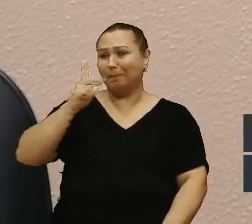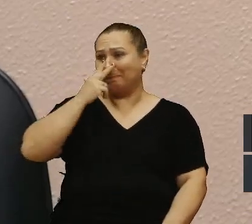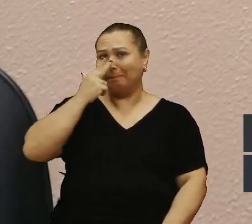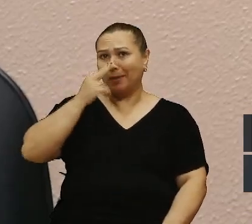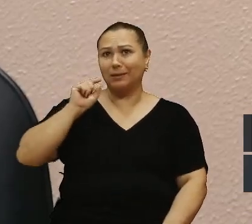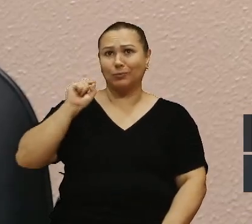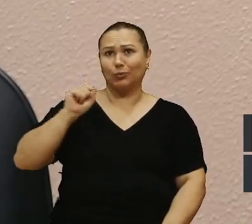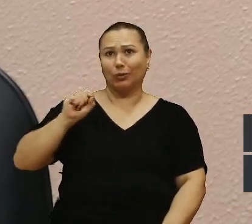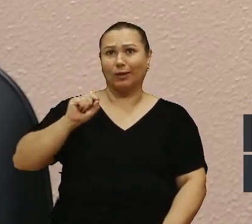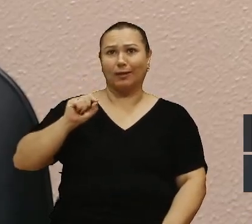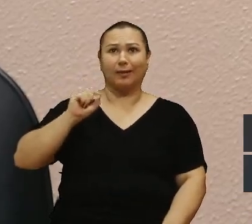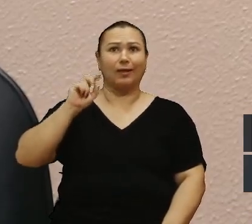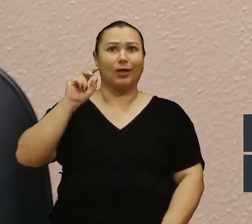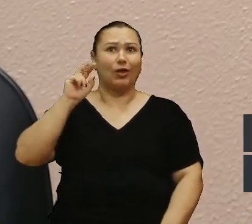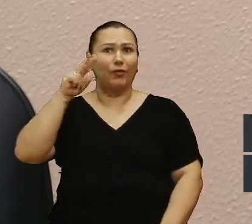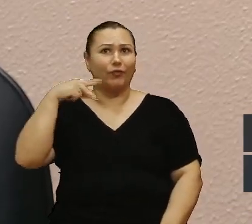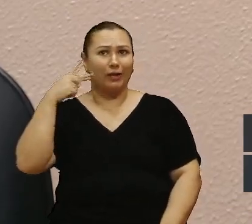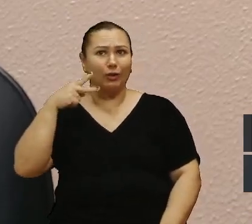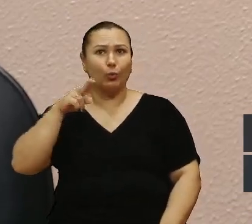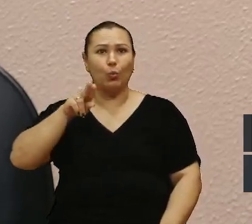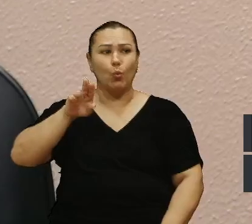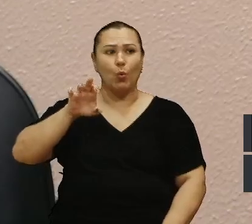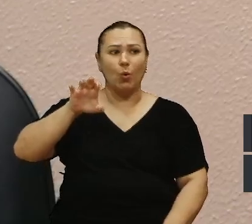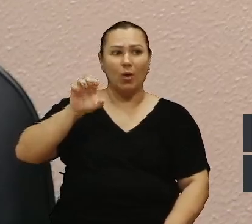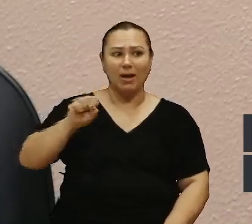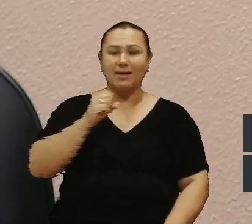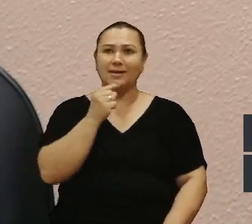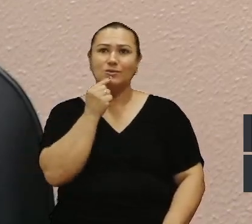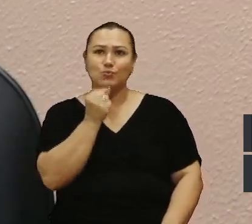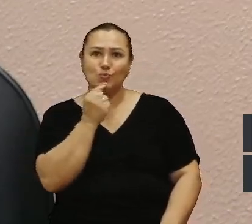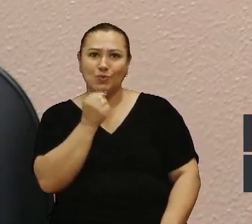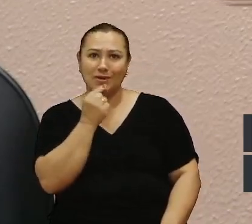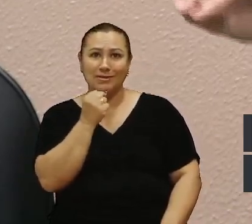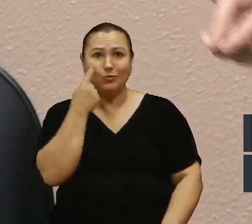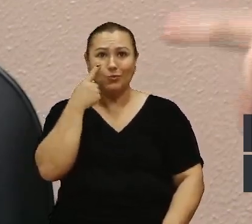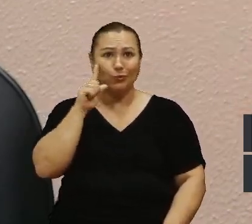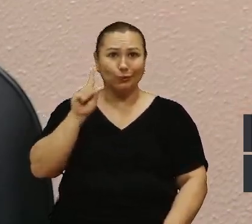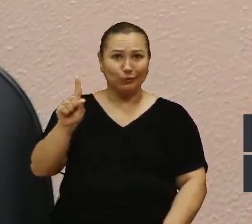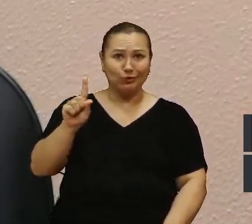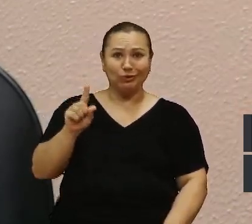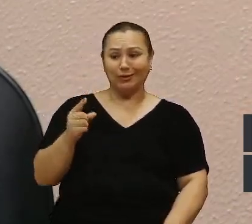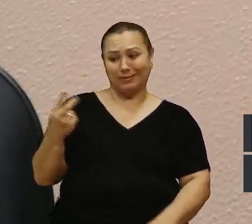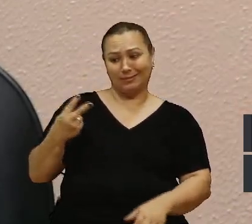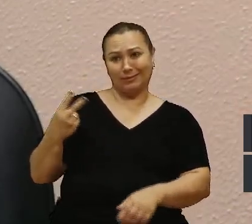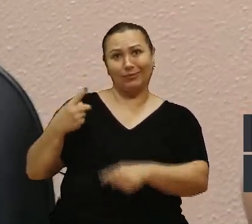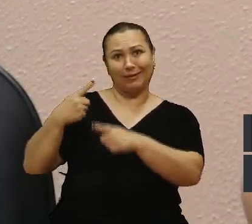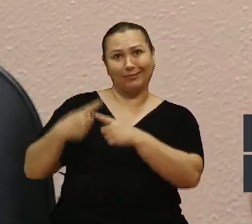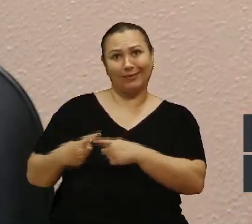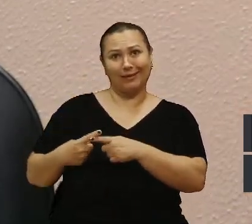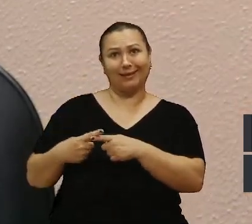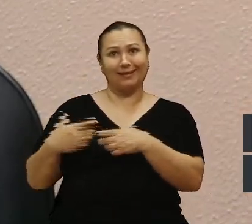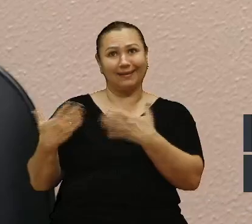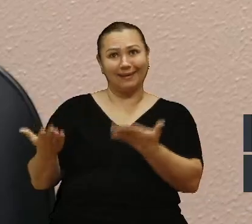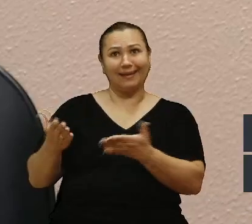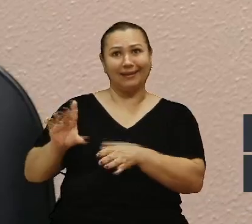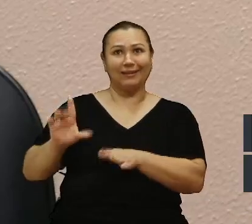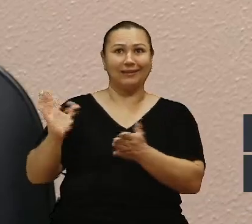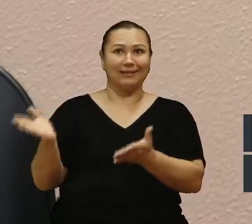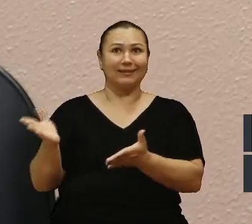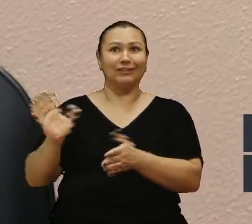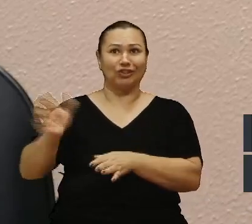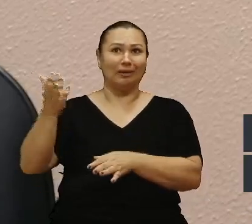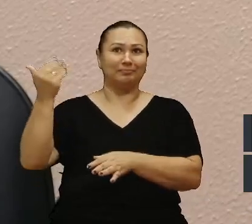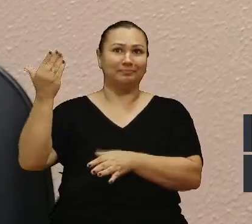Ues, te agradecer, vereador, por um dia, pela segunda vez, porque já foi outra vez,